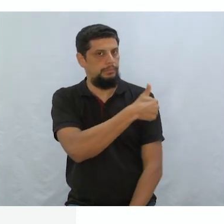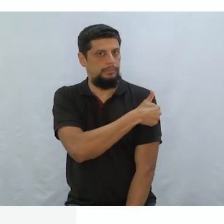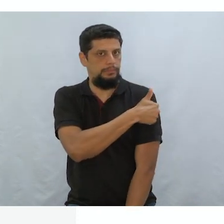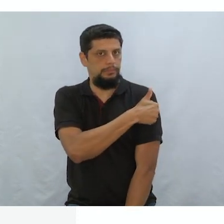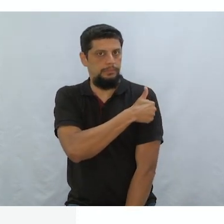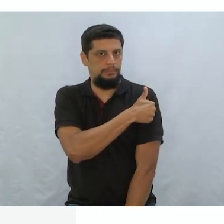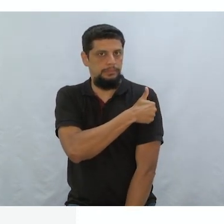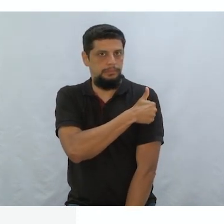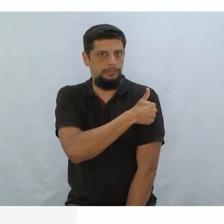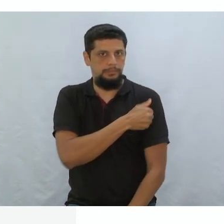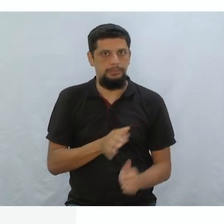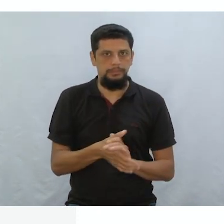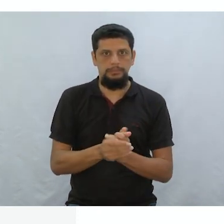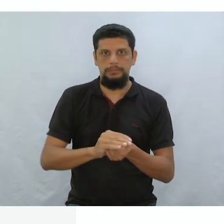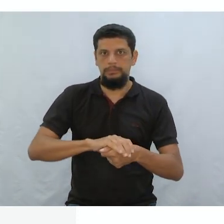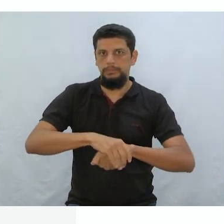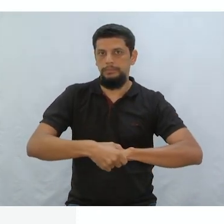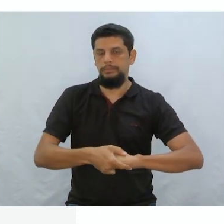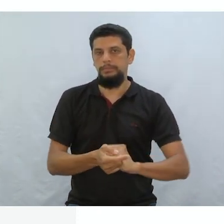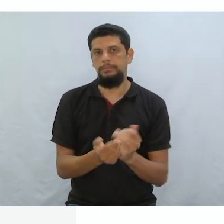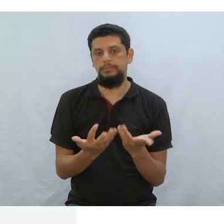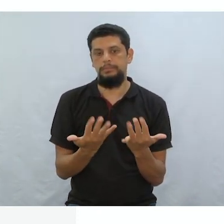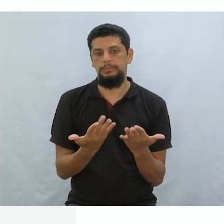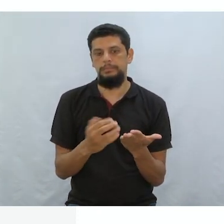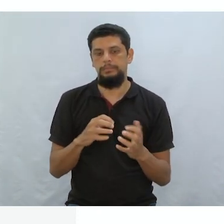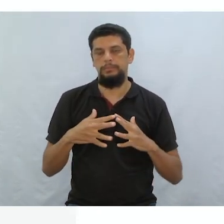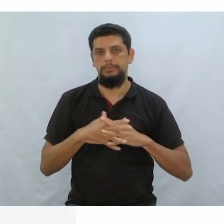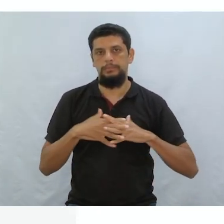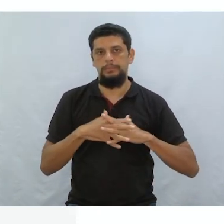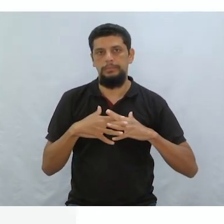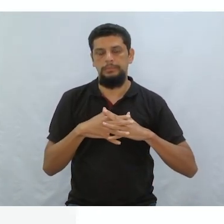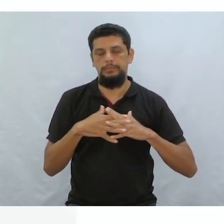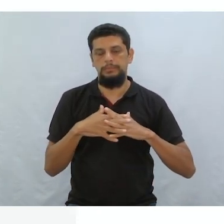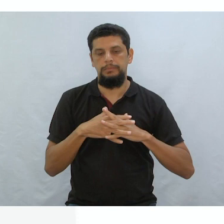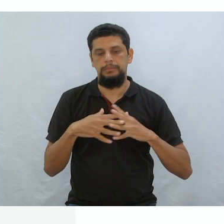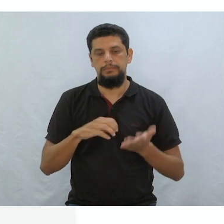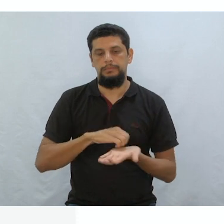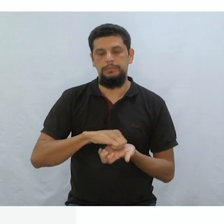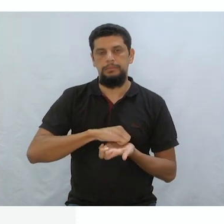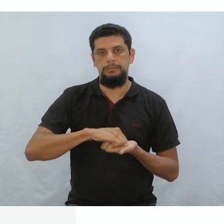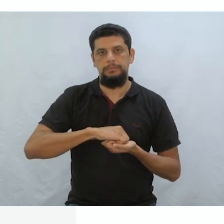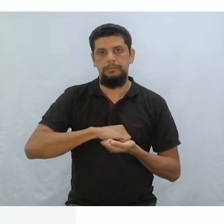o nosso colega lavando as mãos, né? Ensaboando com bastante sabão,